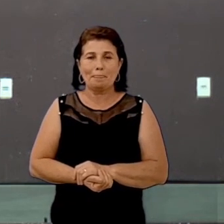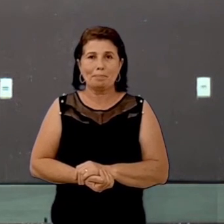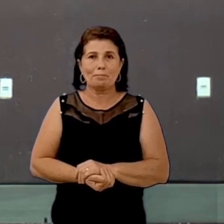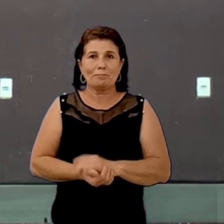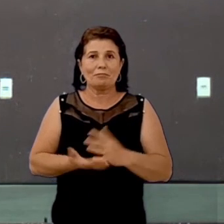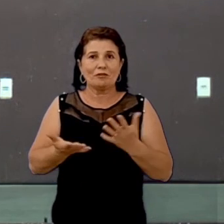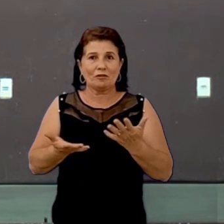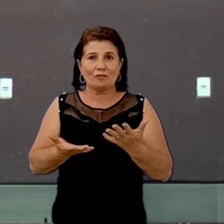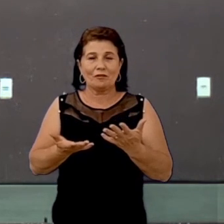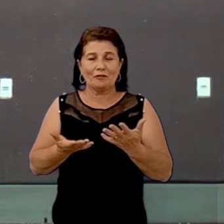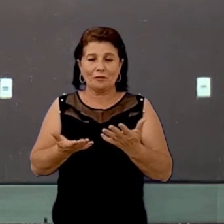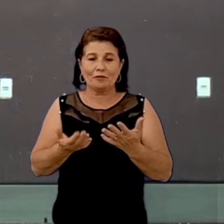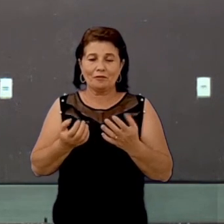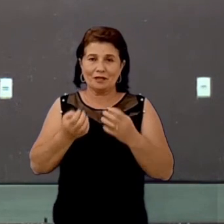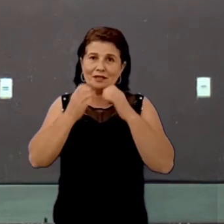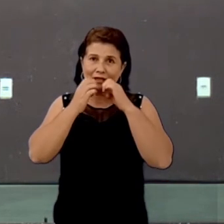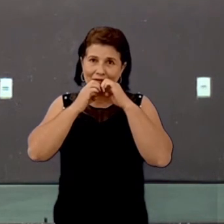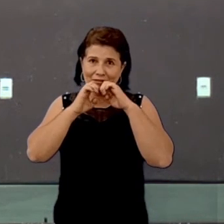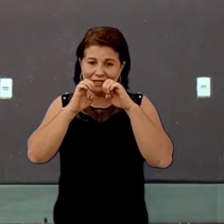Comecei a mensagem aqui